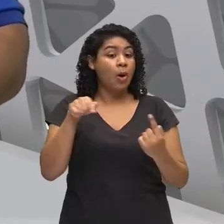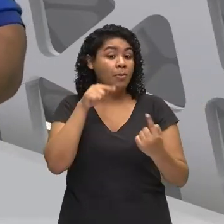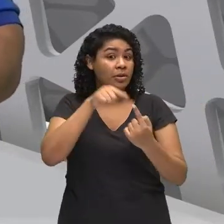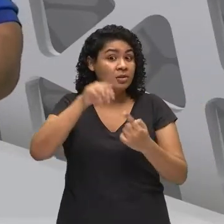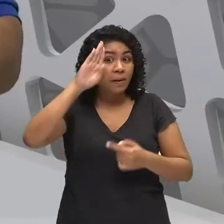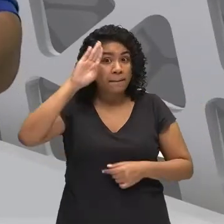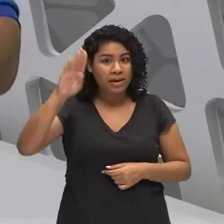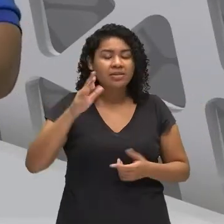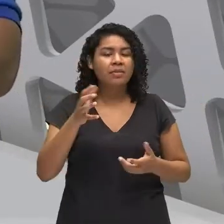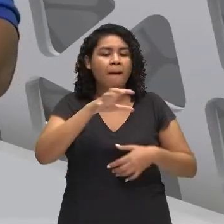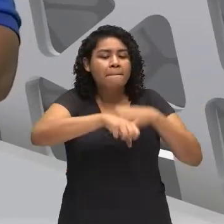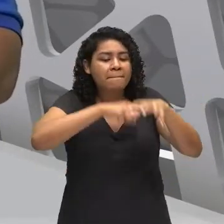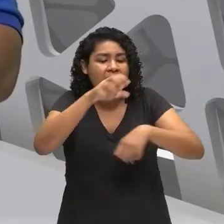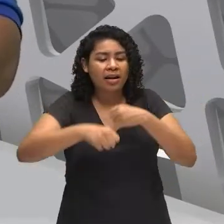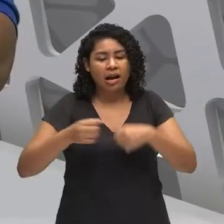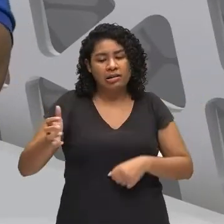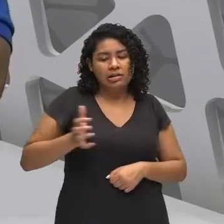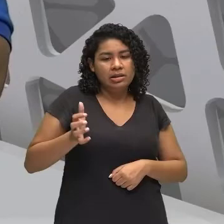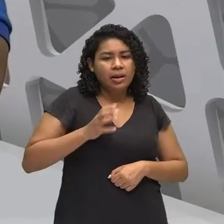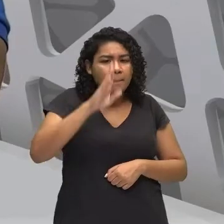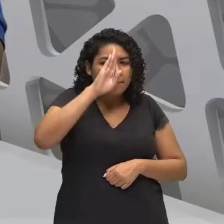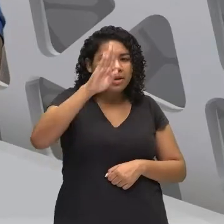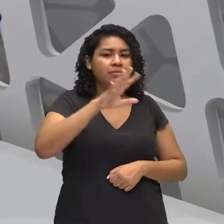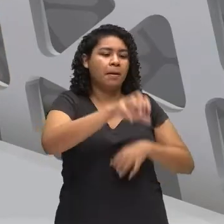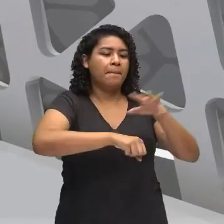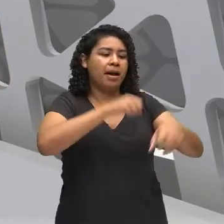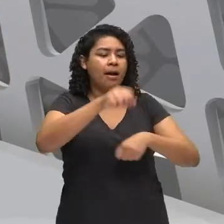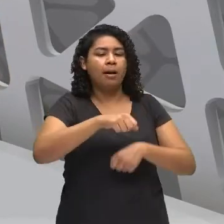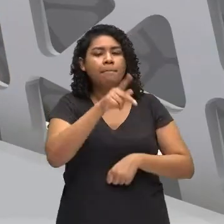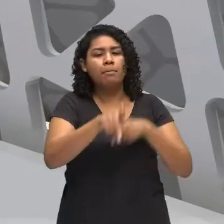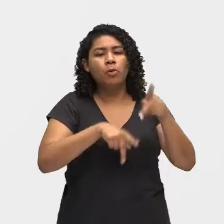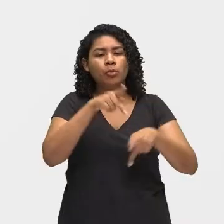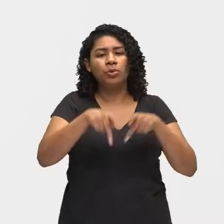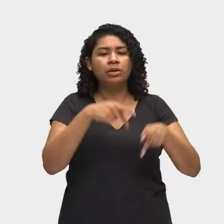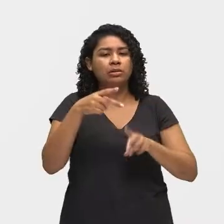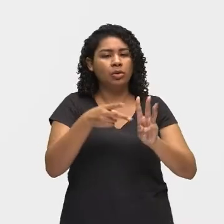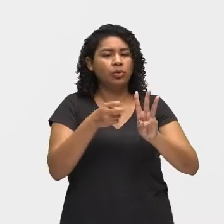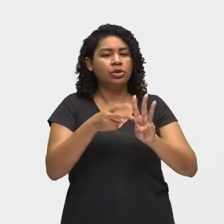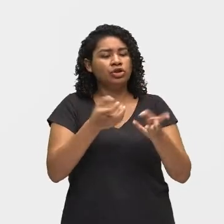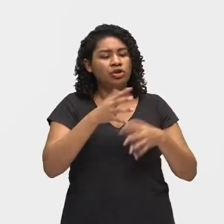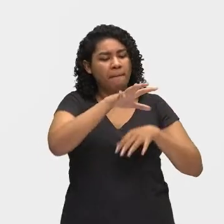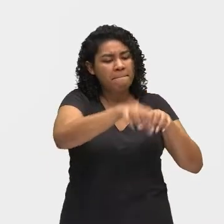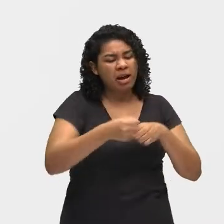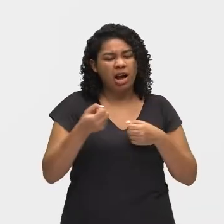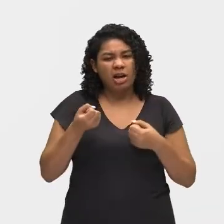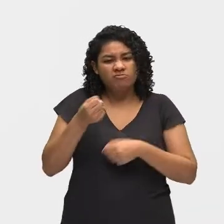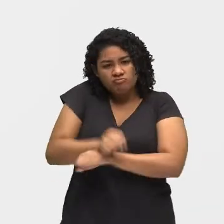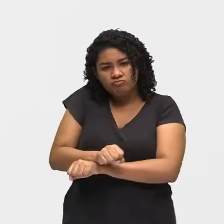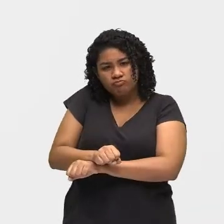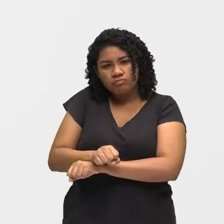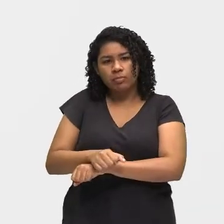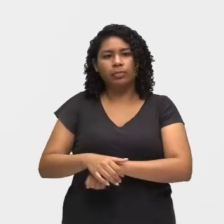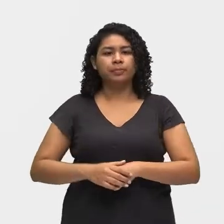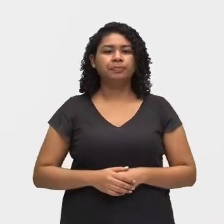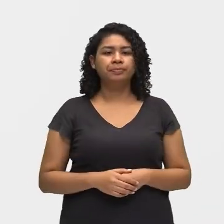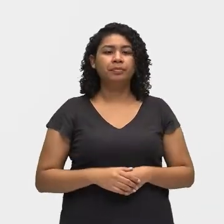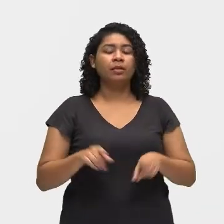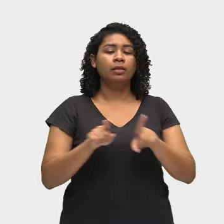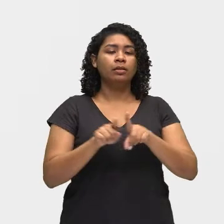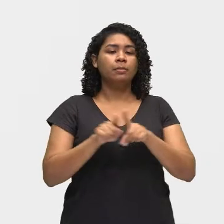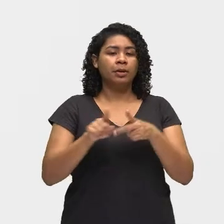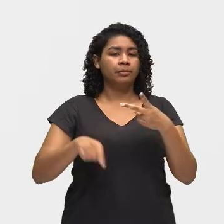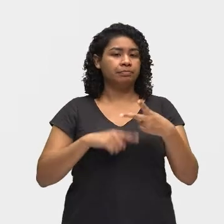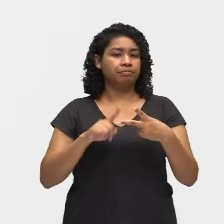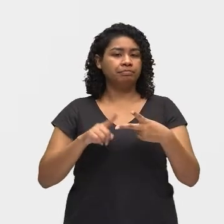e principalmente de mão de obra dos indígenas. Continuando, vamos ter também aí a ameaça de invasões estrangeiras, como